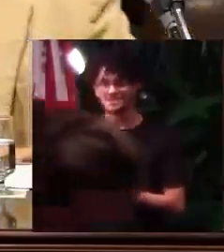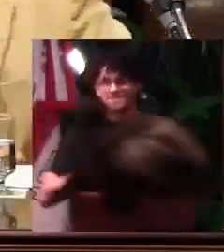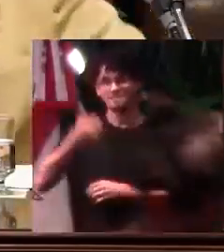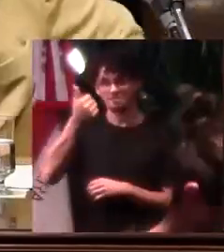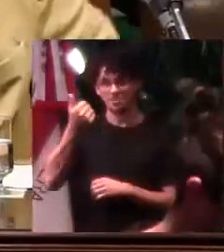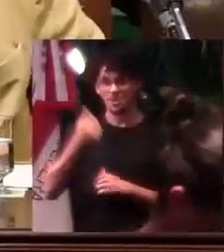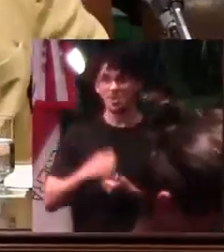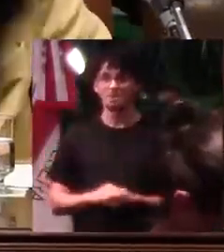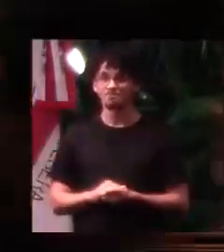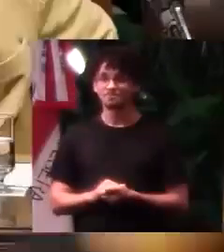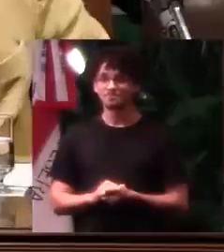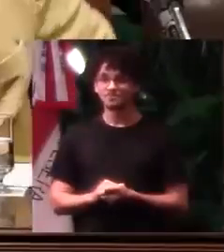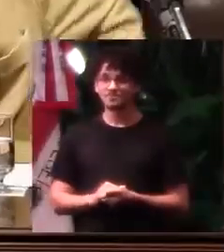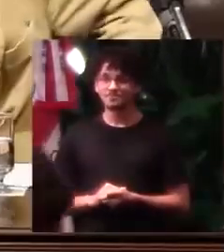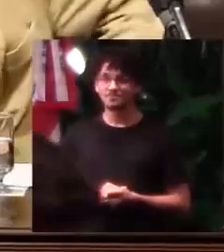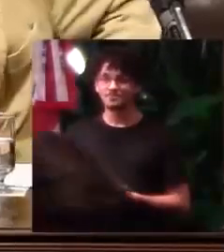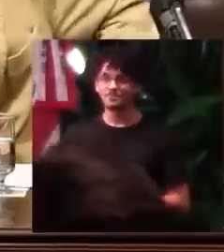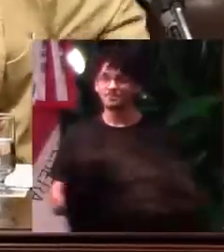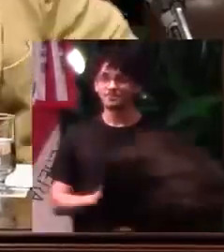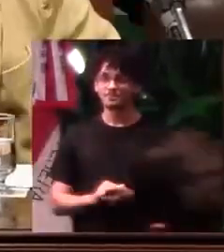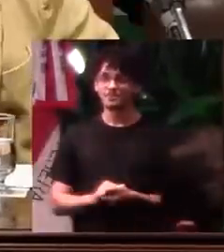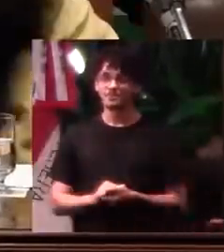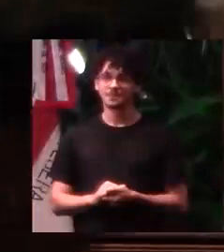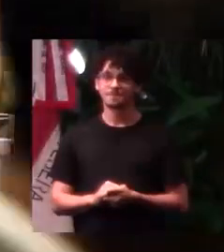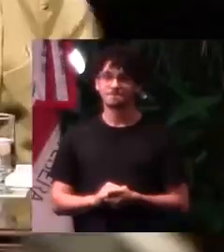vocês, que